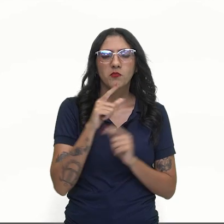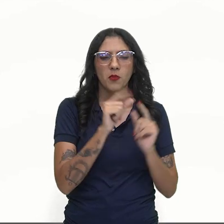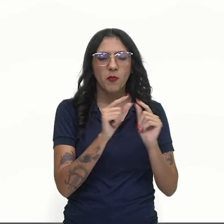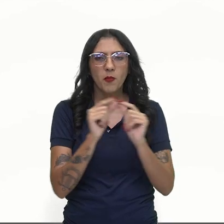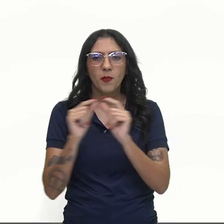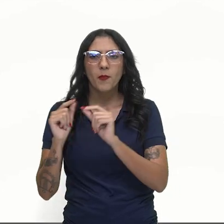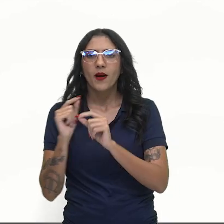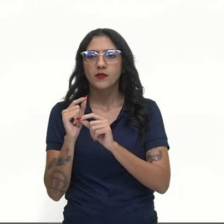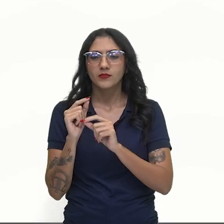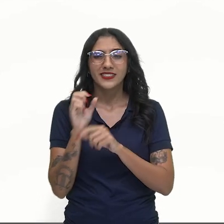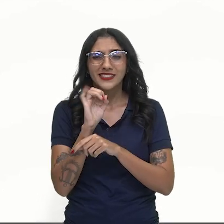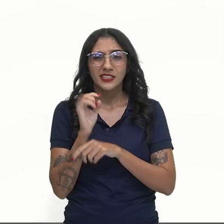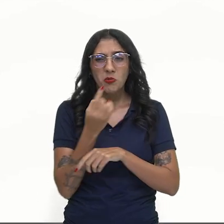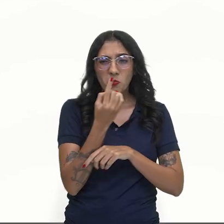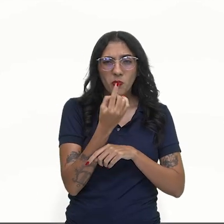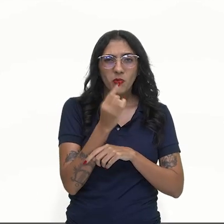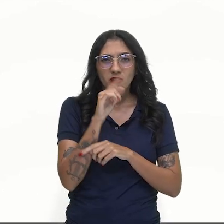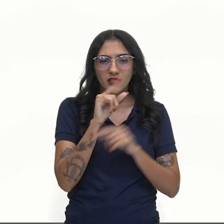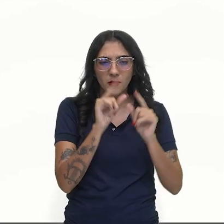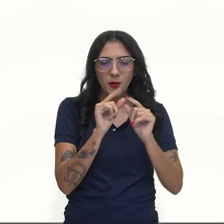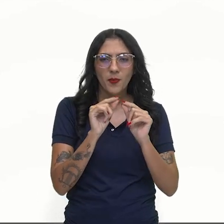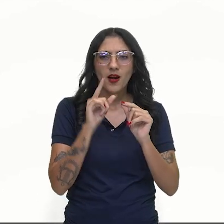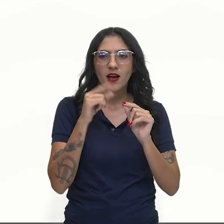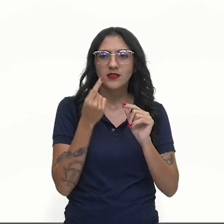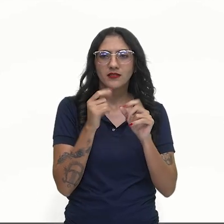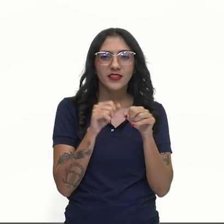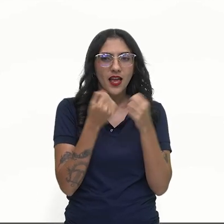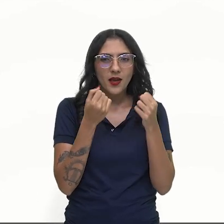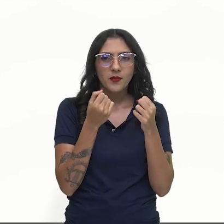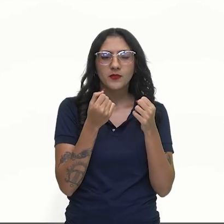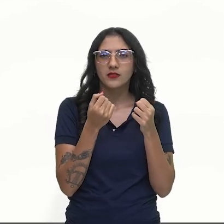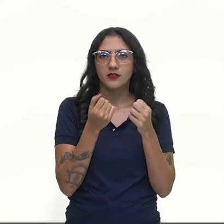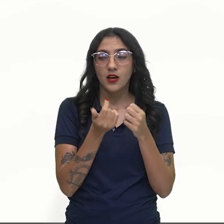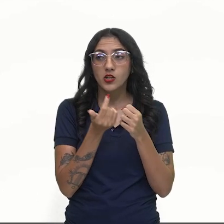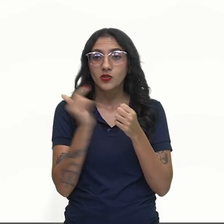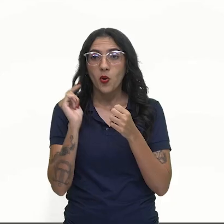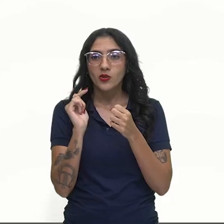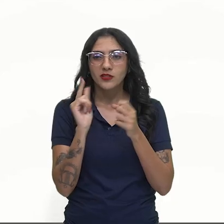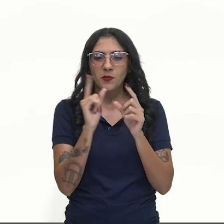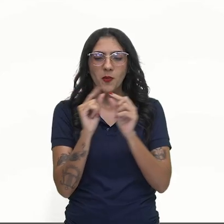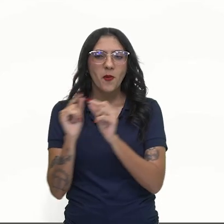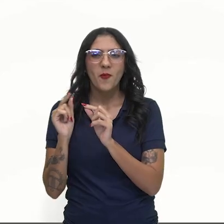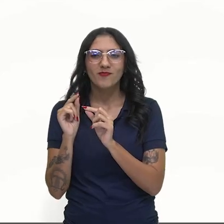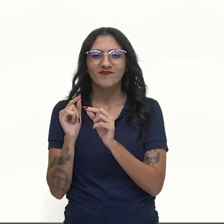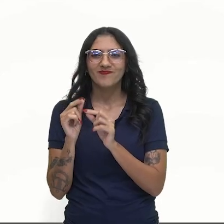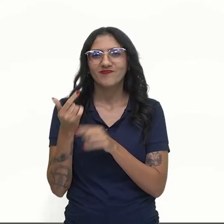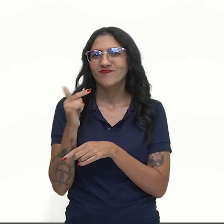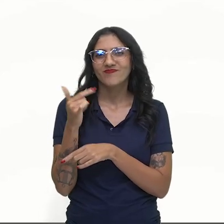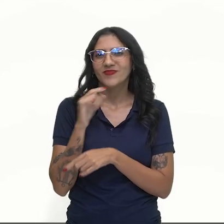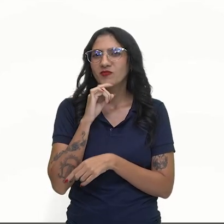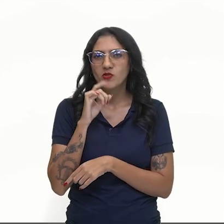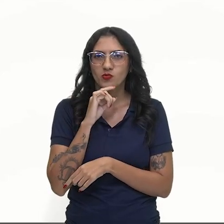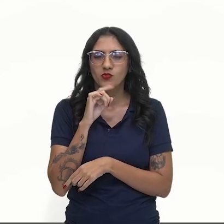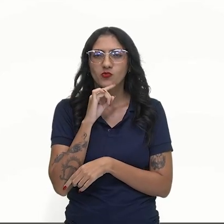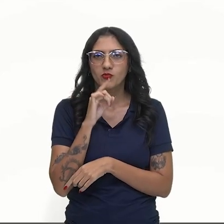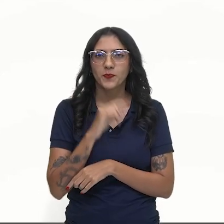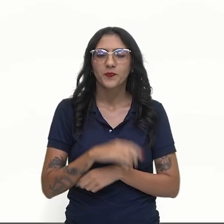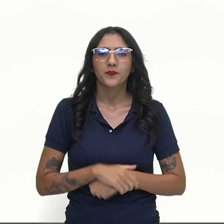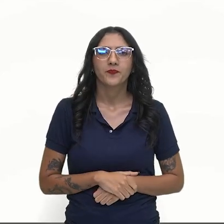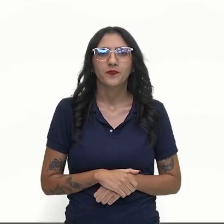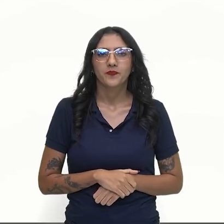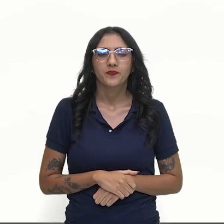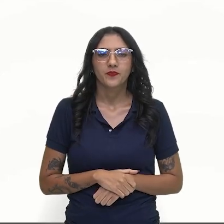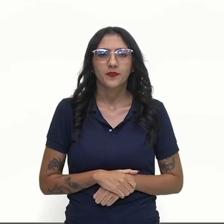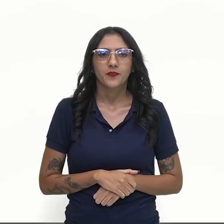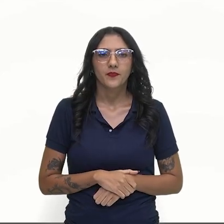e se uma lâmpada queimar, todo o circuito para. Aí você tem, em